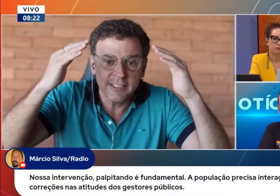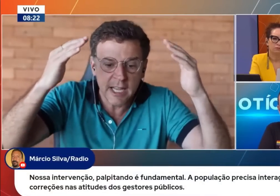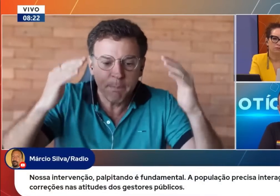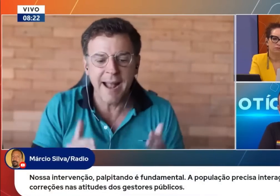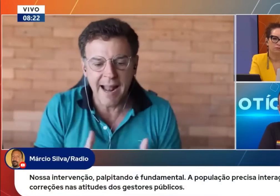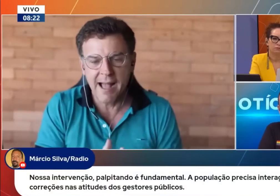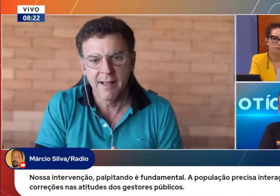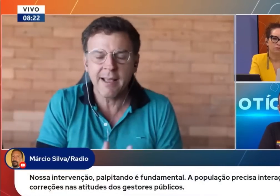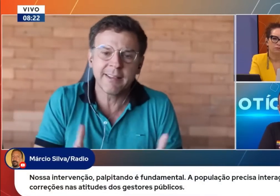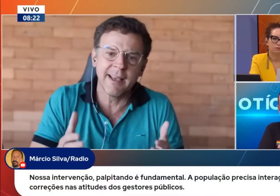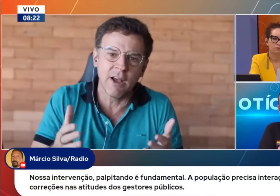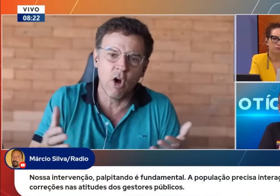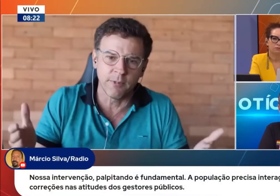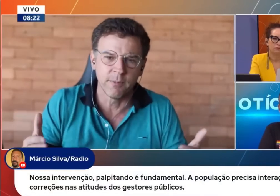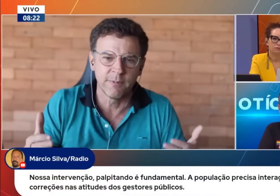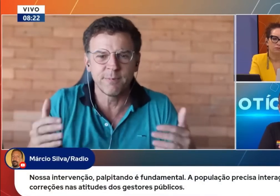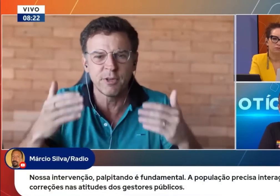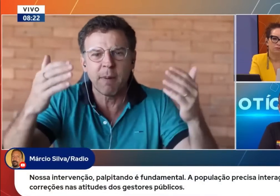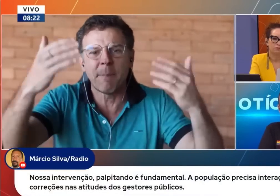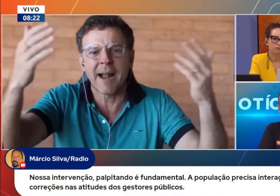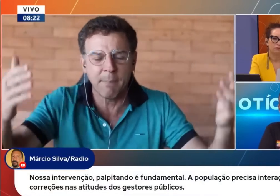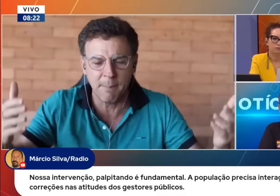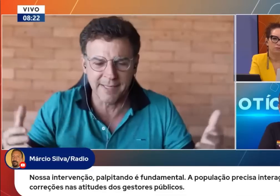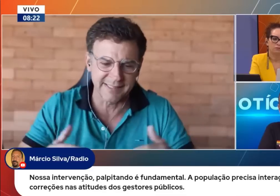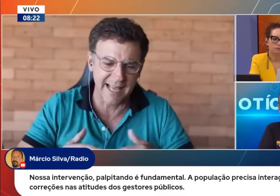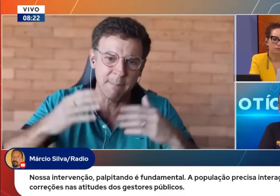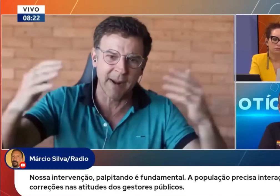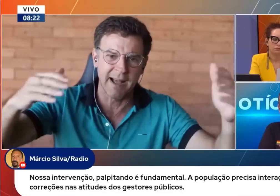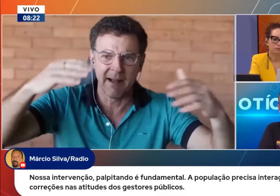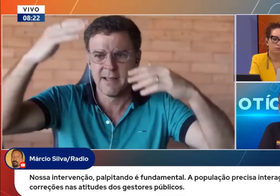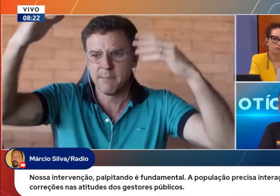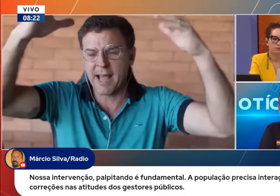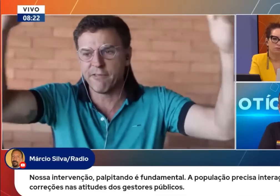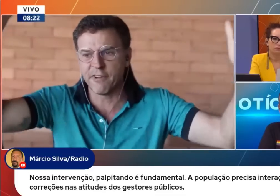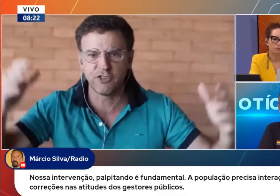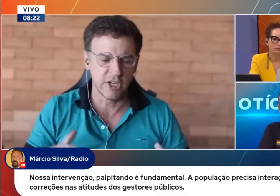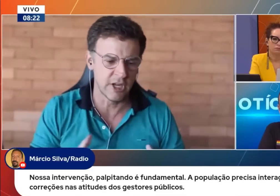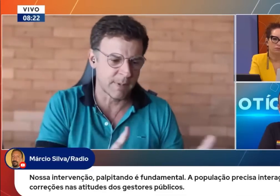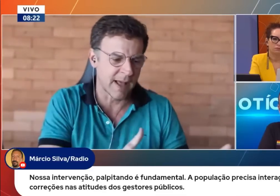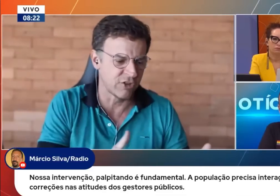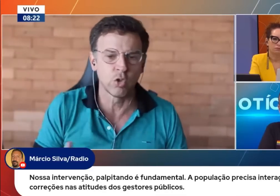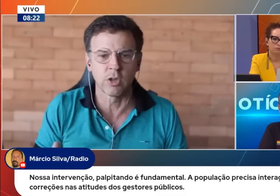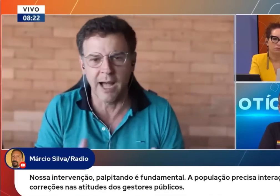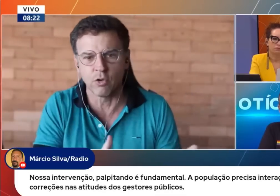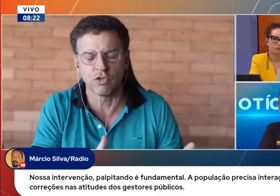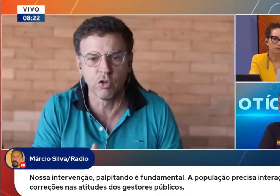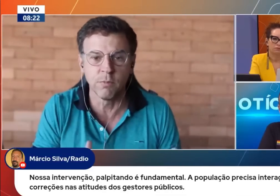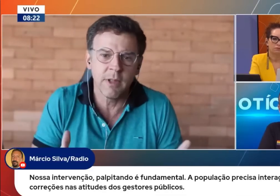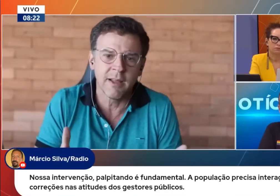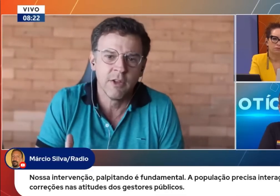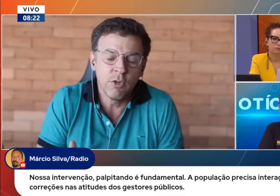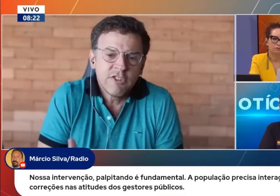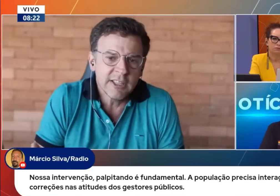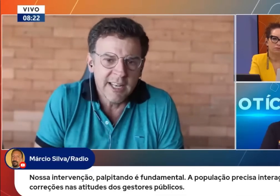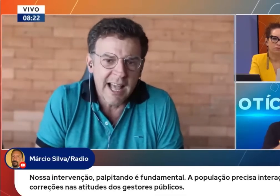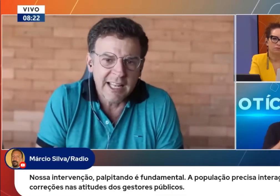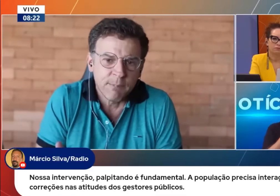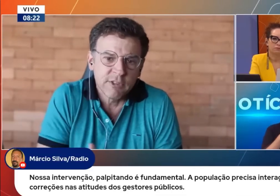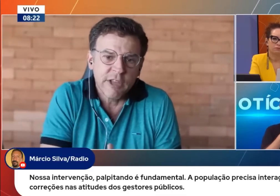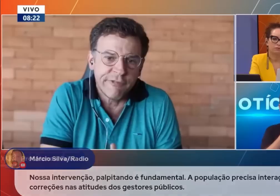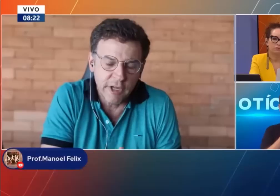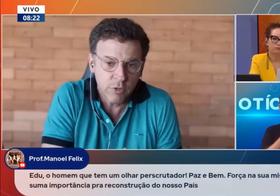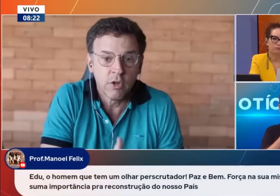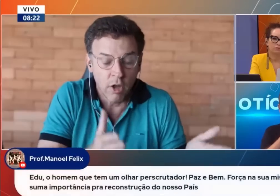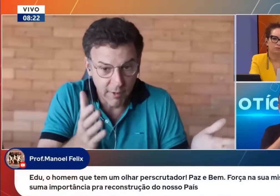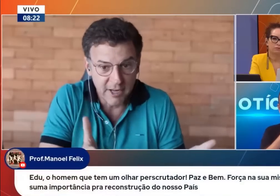vocês tem que parar é que é óbvio pediu para parar para pensar para refletir para estudar os números não adianta nada